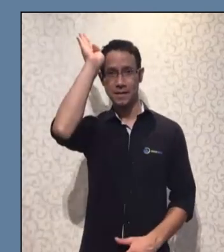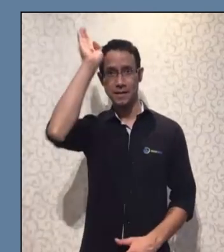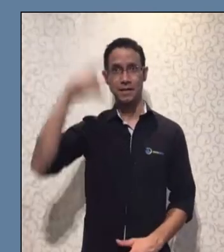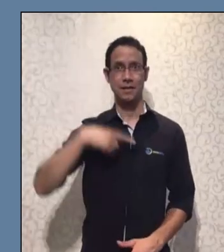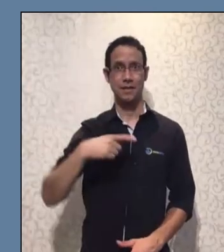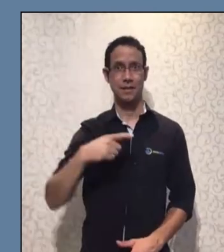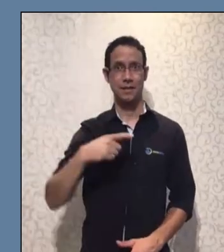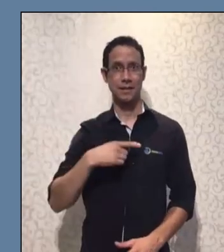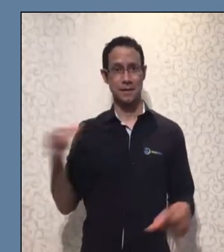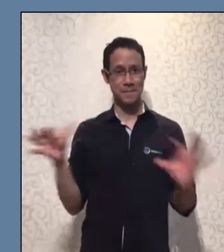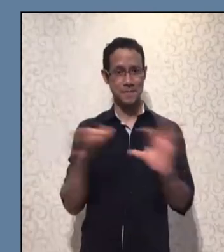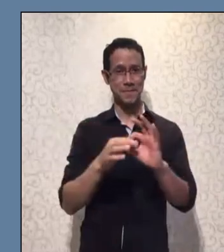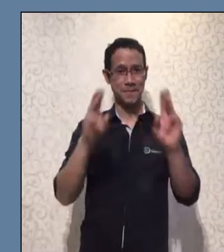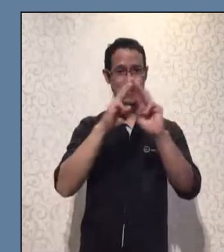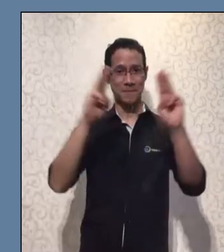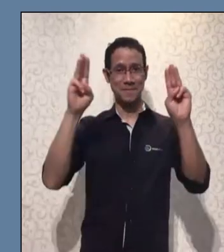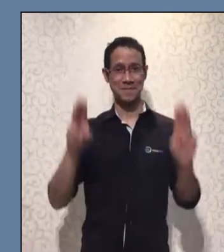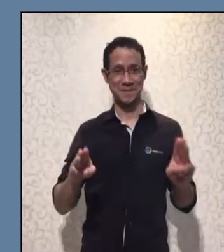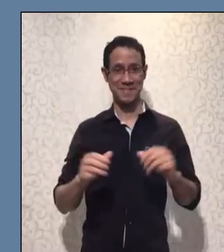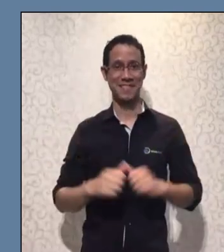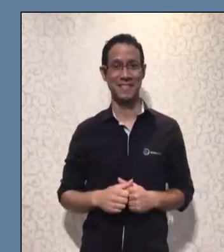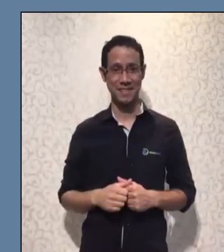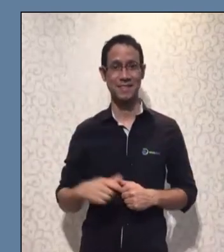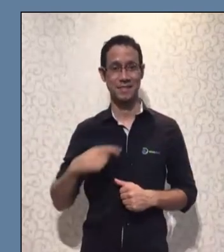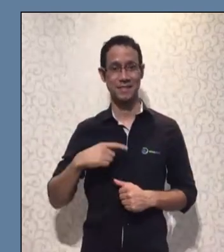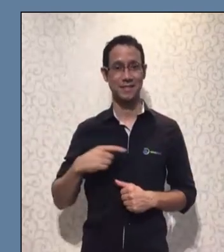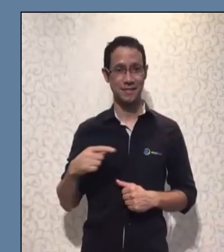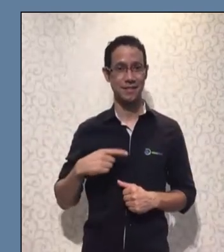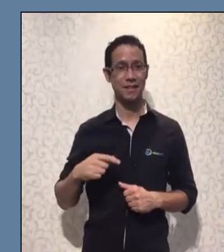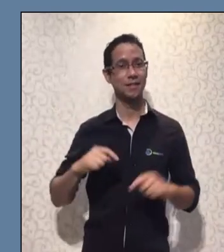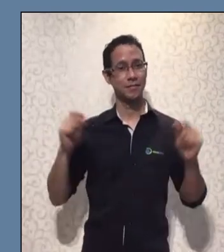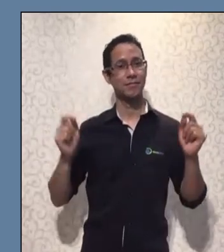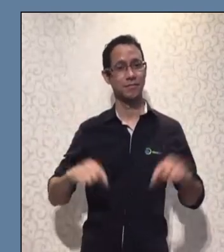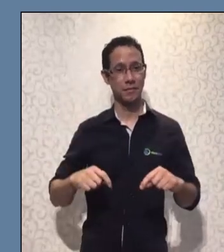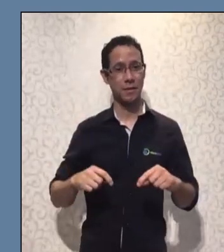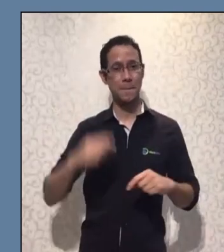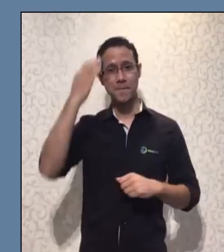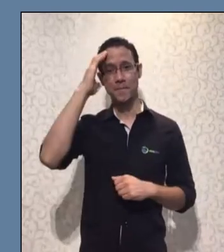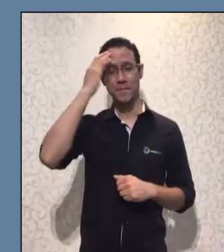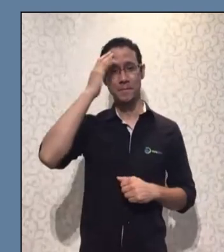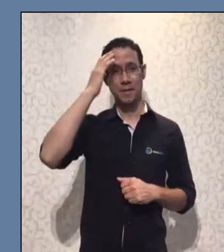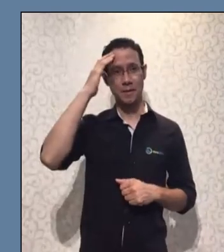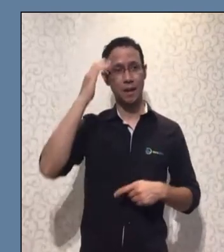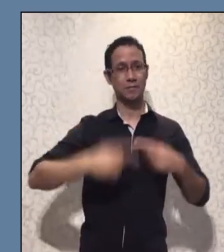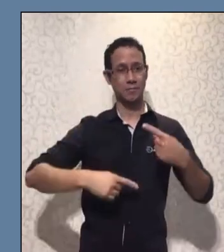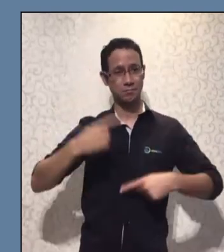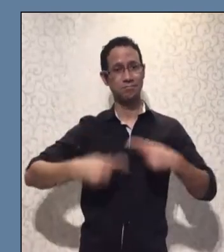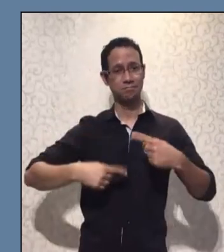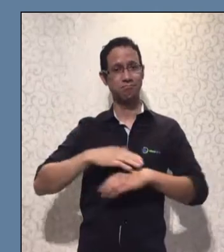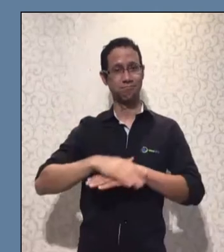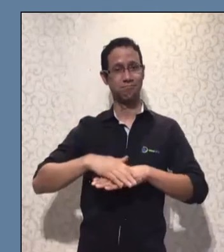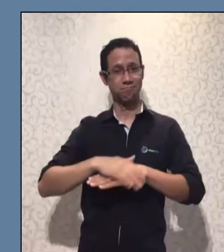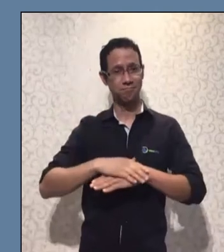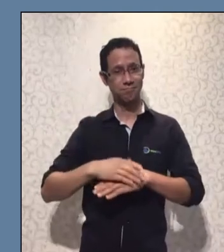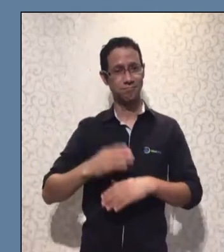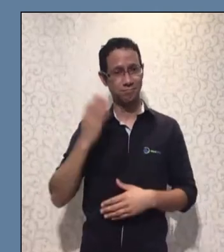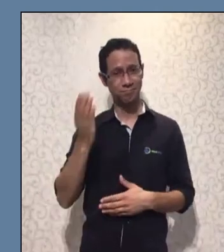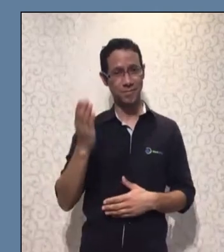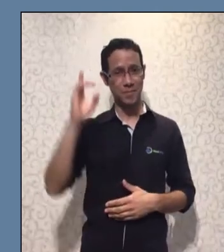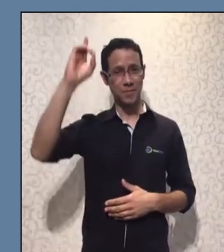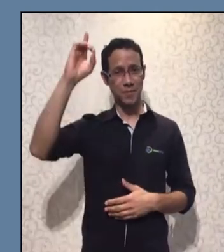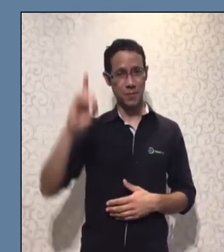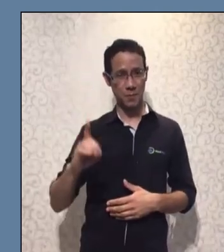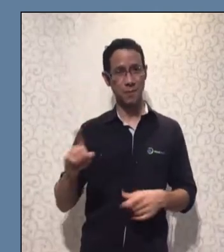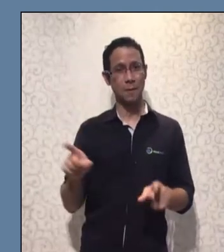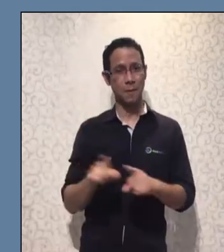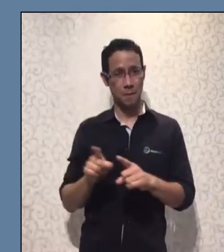feliz parceria, aliás, de entender essa rediscussão que você, durante a tua diretoria, e certamente continuando